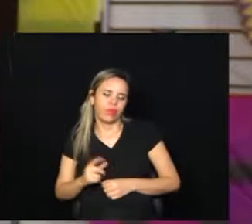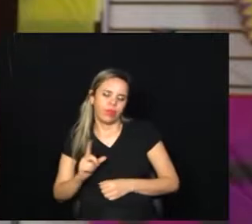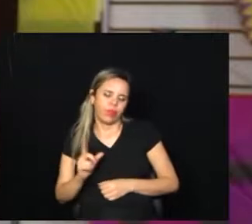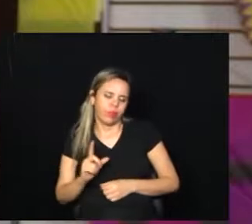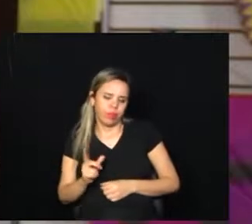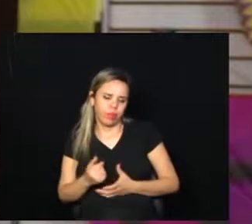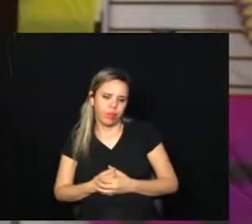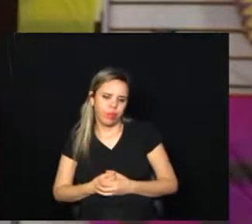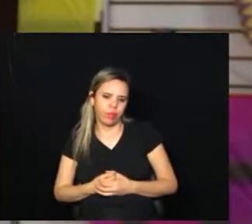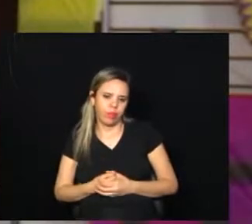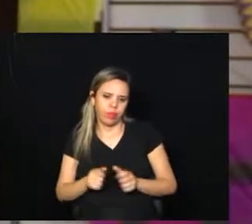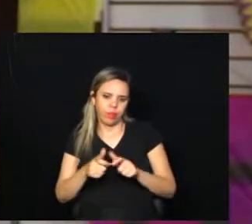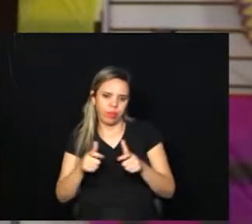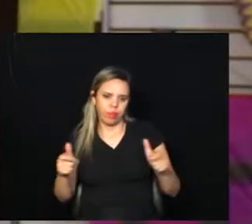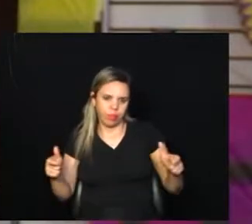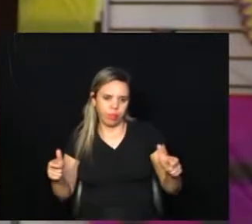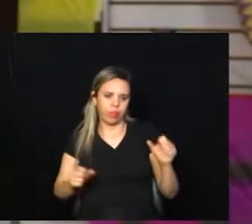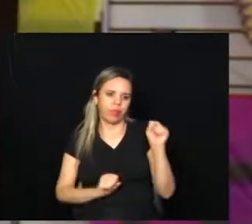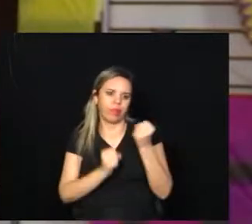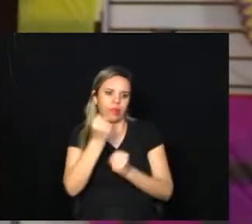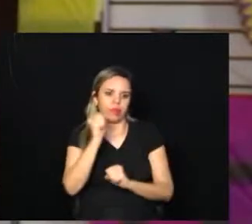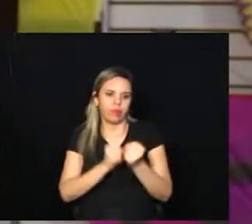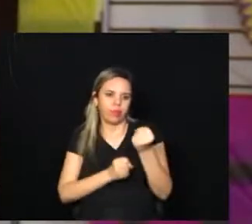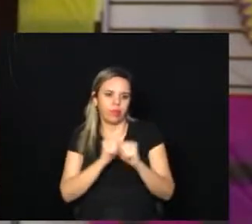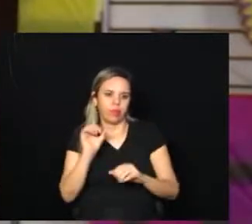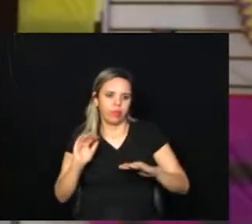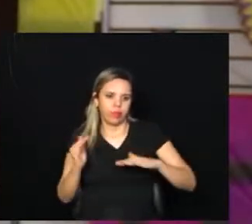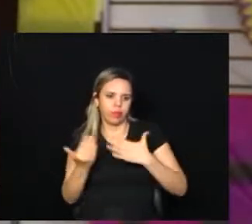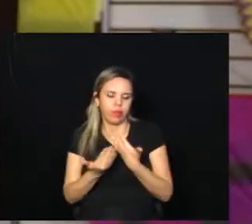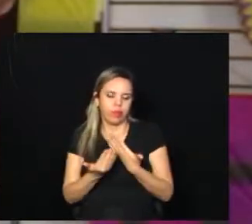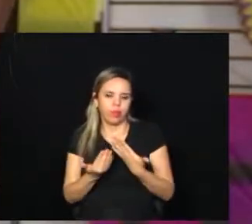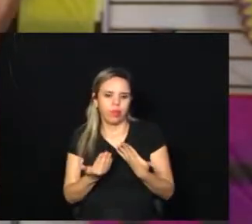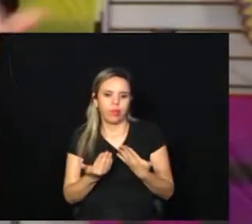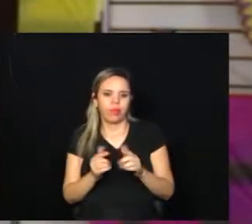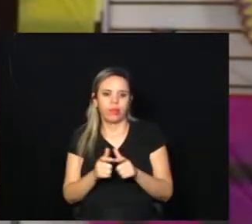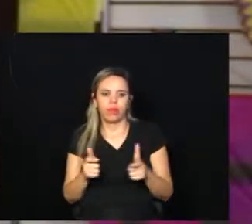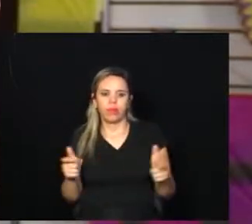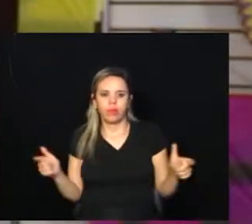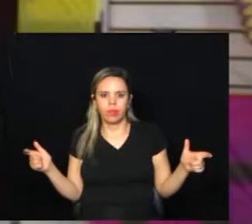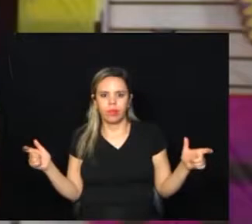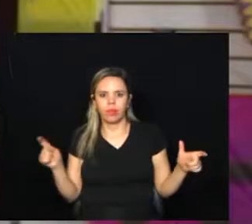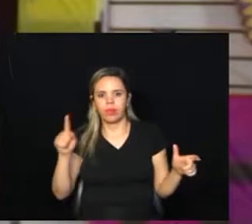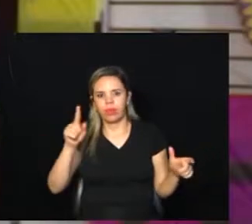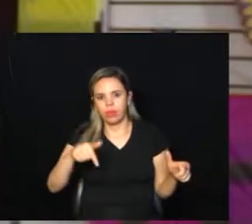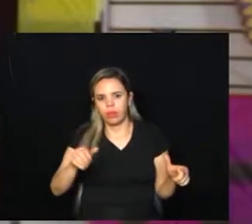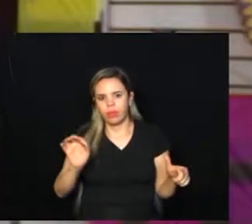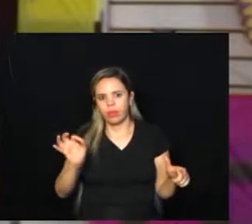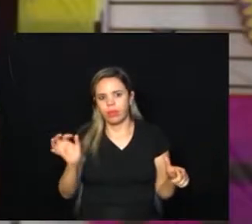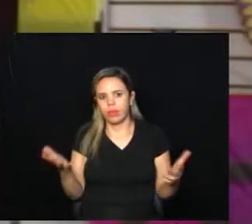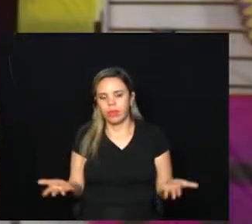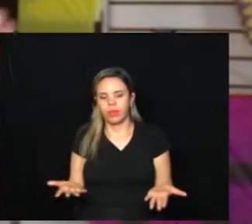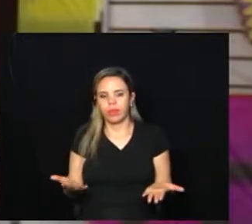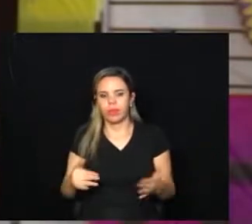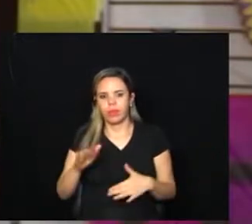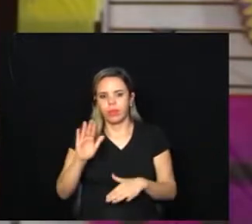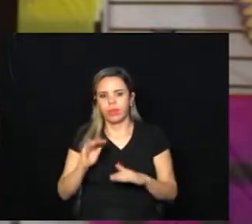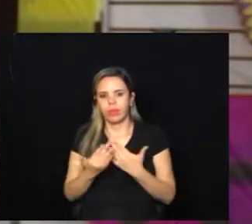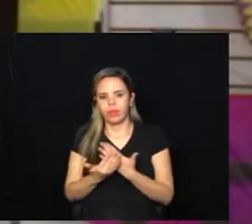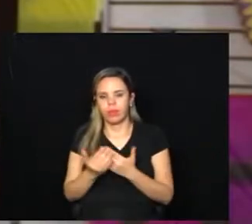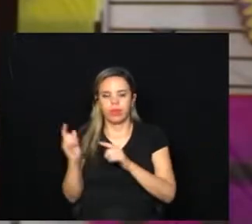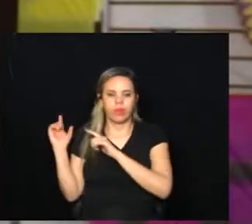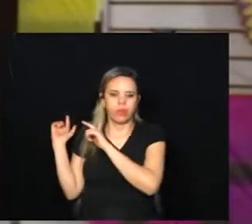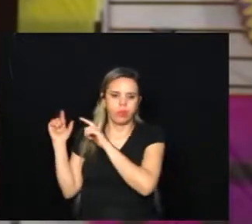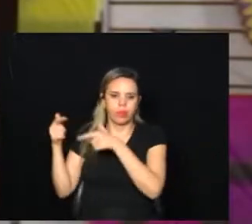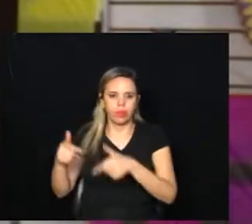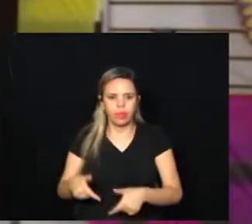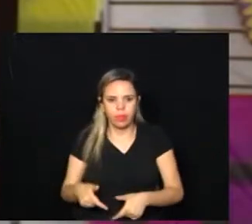logicamente, com a expansão industrial, o bairro acabou crescendo e é certamente um dos bairros mais